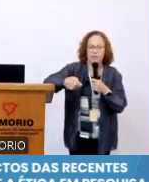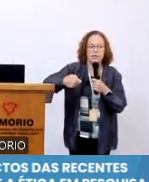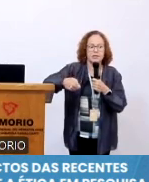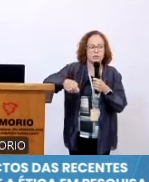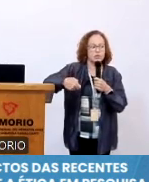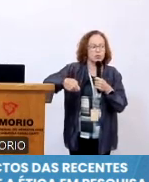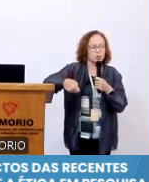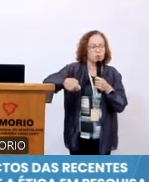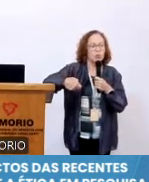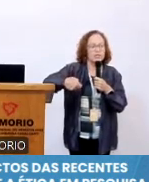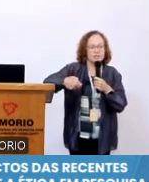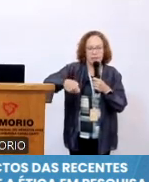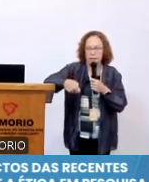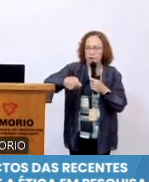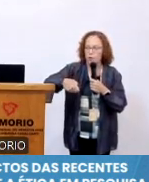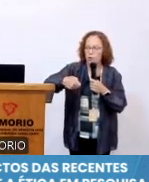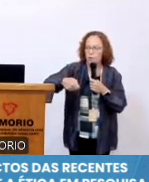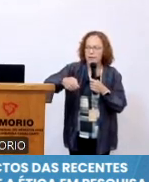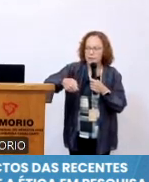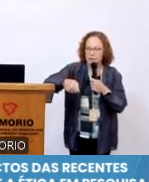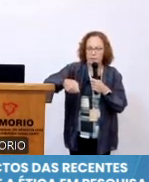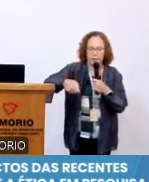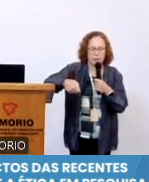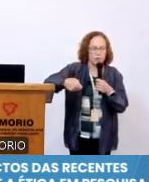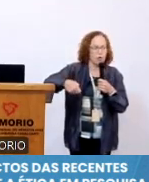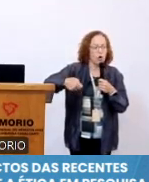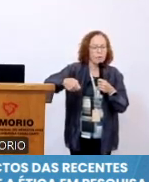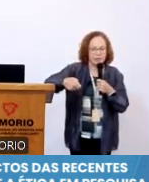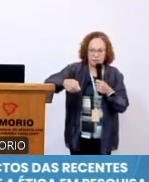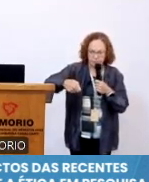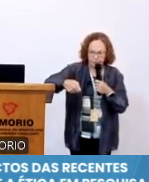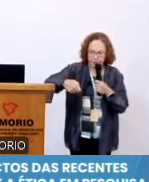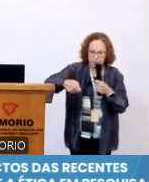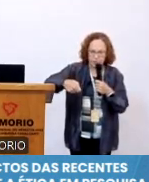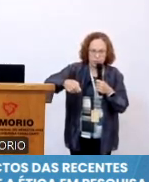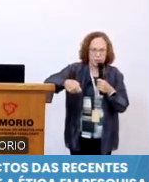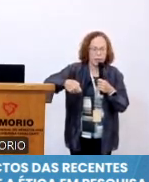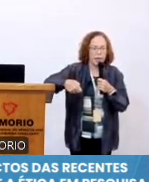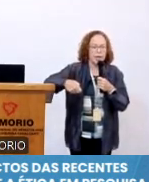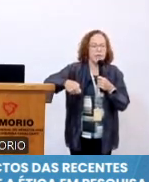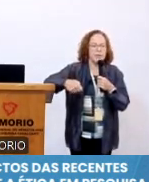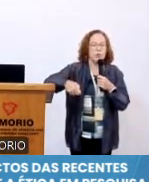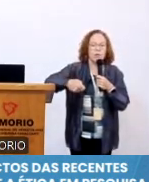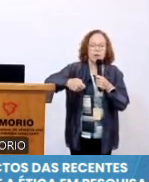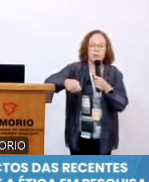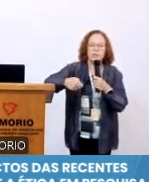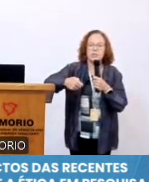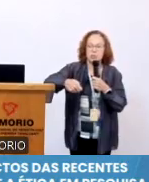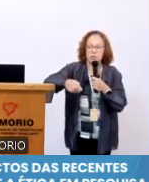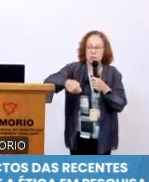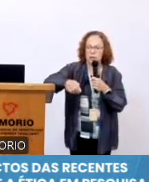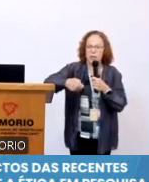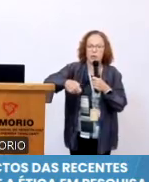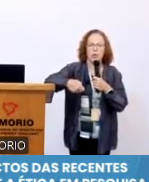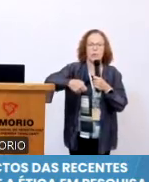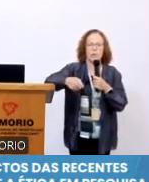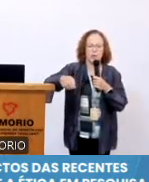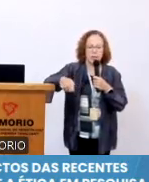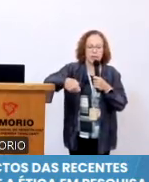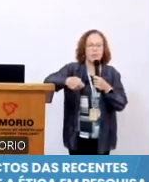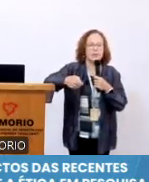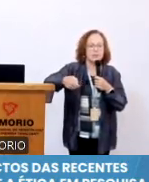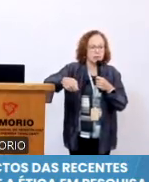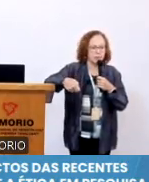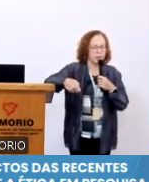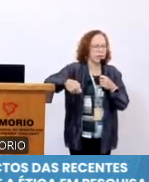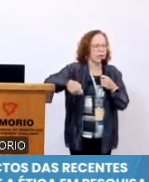a definição de estudo unicêntrico com participante, com coparticipante, né? Então, qualquer outra instituição que colabore,